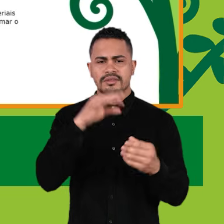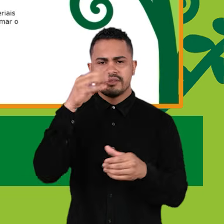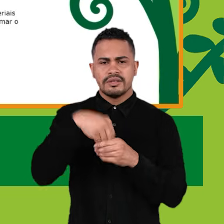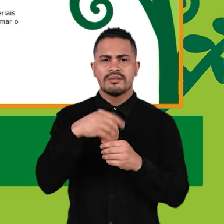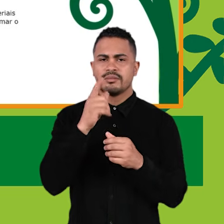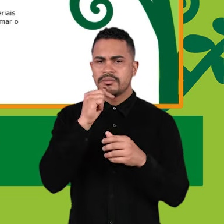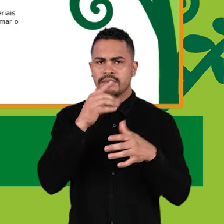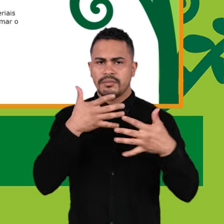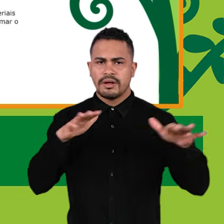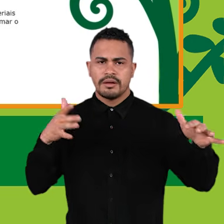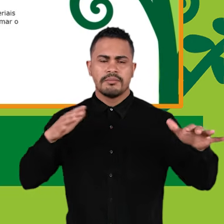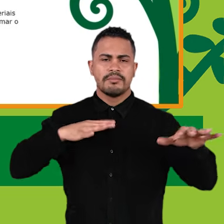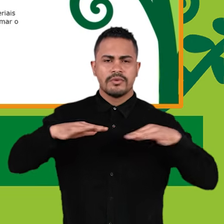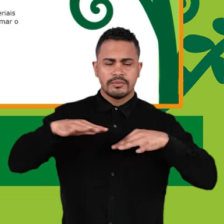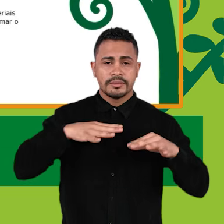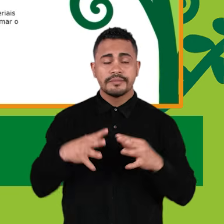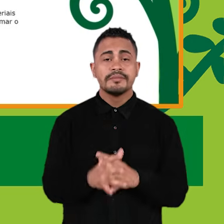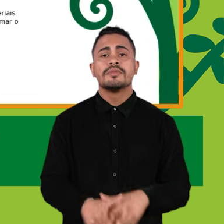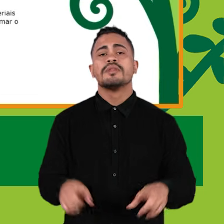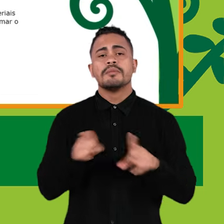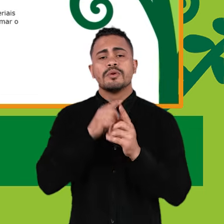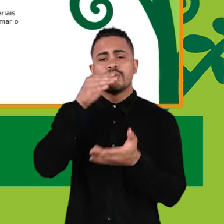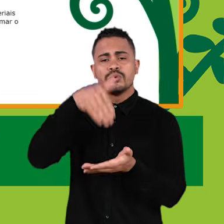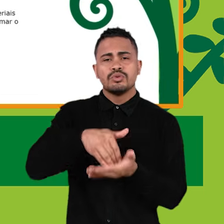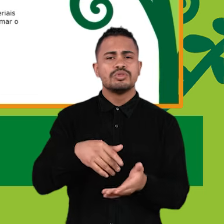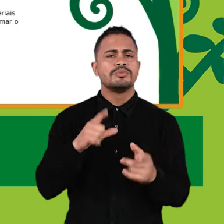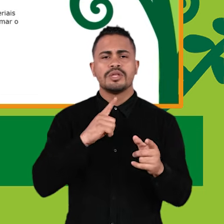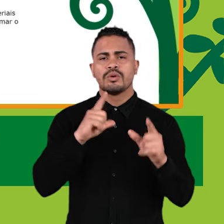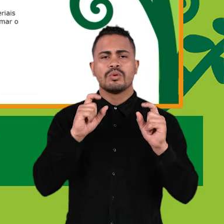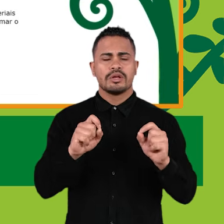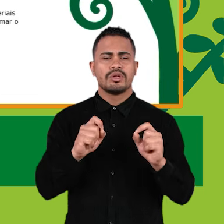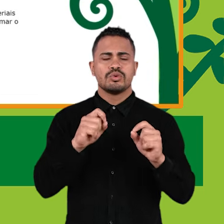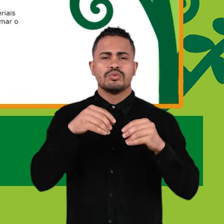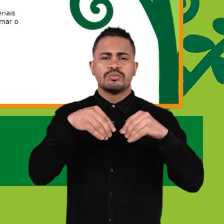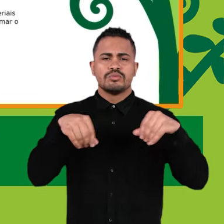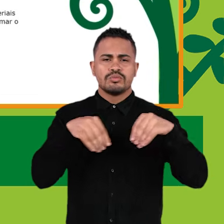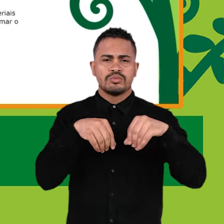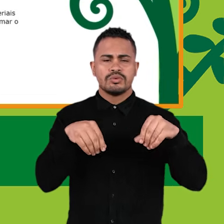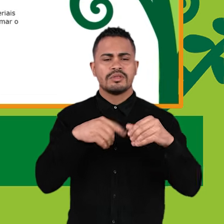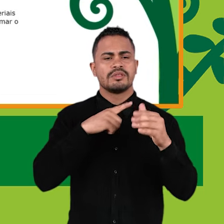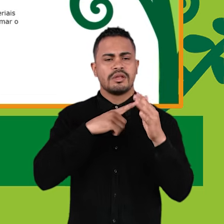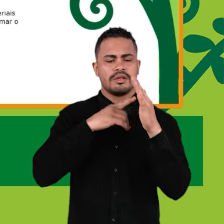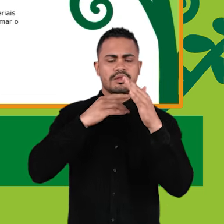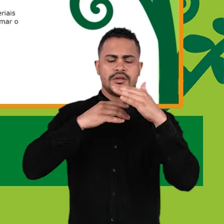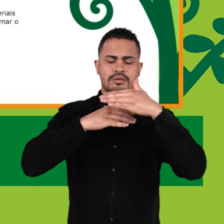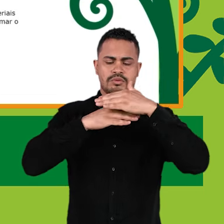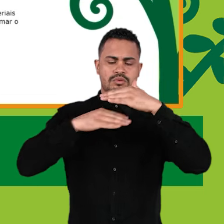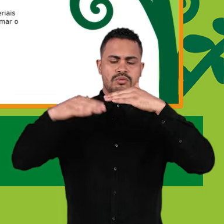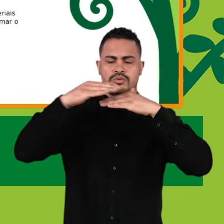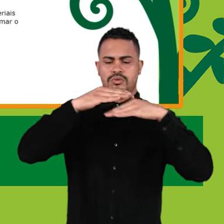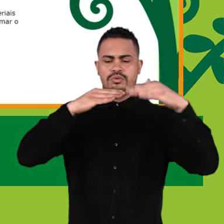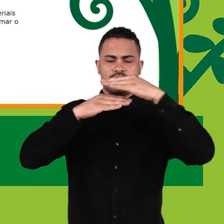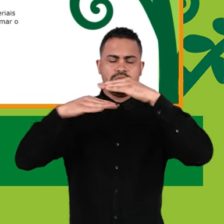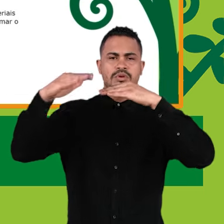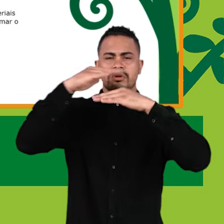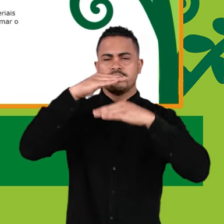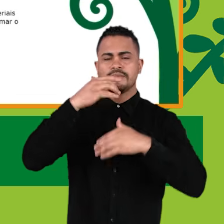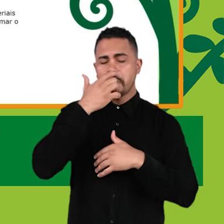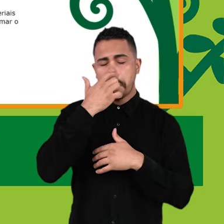Por fim, não menos importante, a gente tem aqui as camadas do solo, né, que vão formar aqui o nosso solo, que é um outro